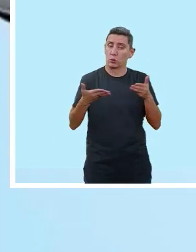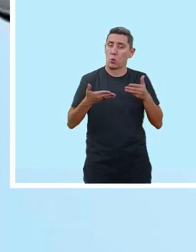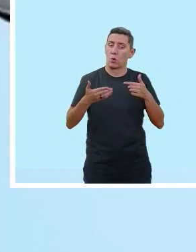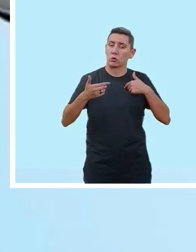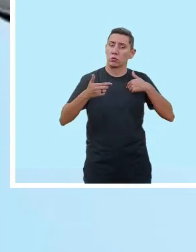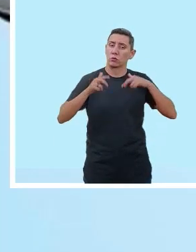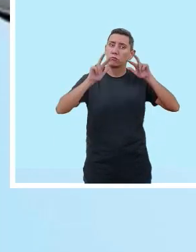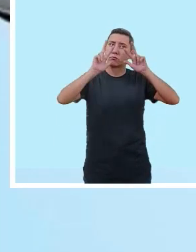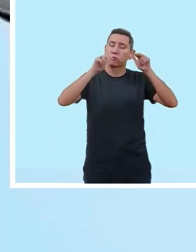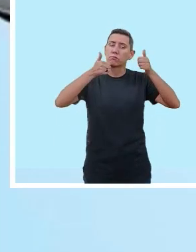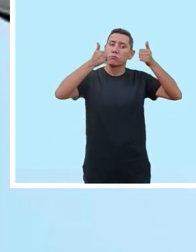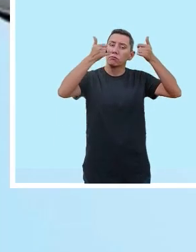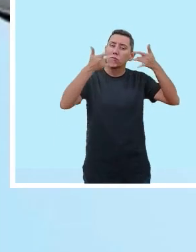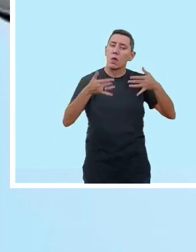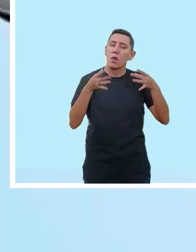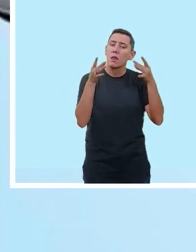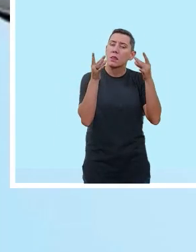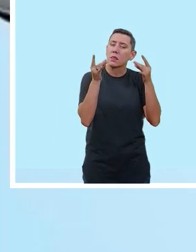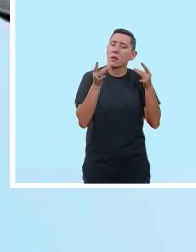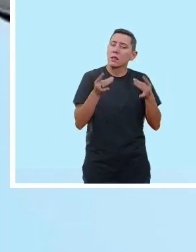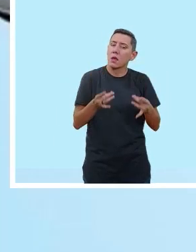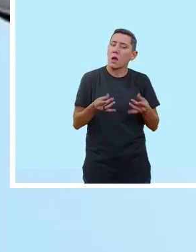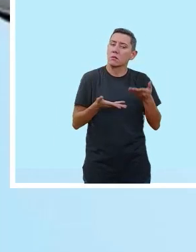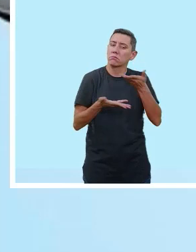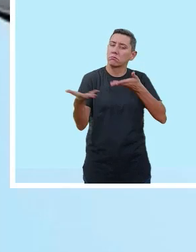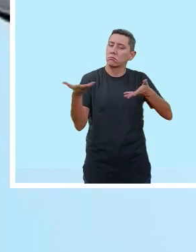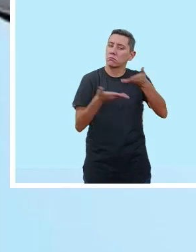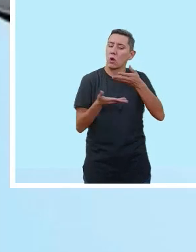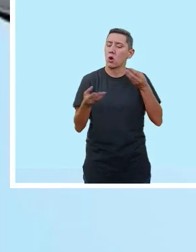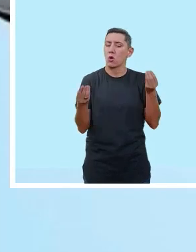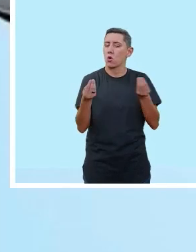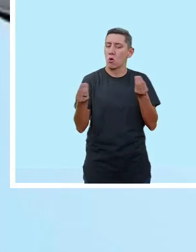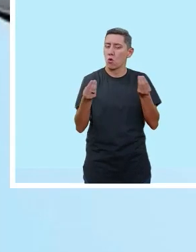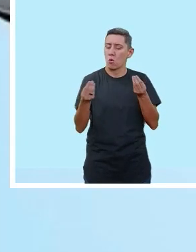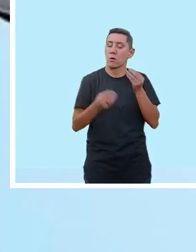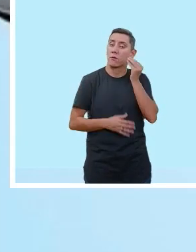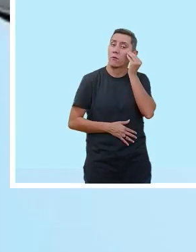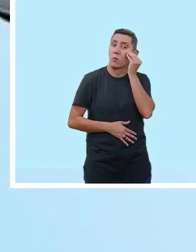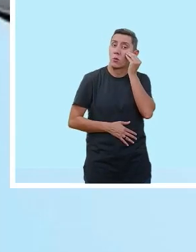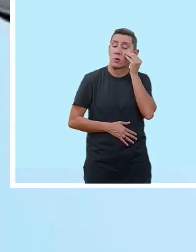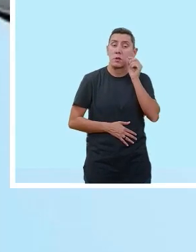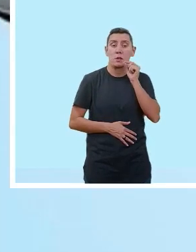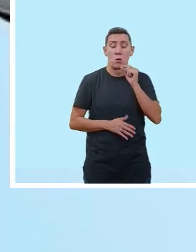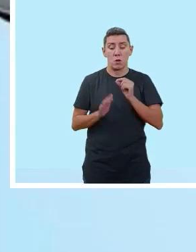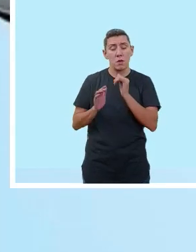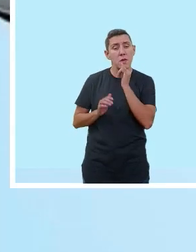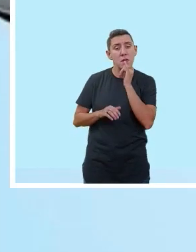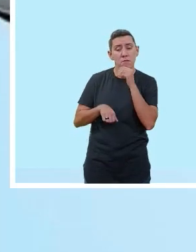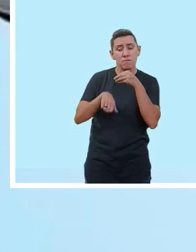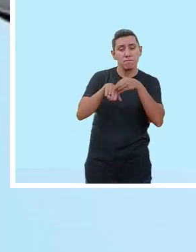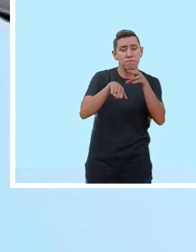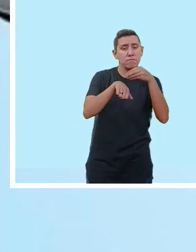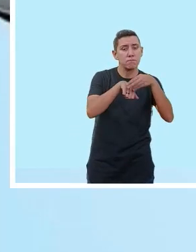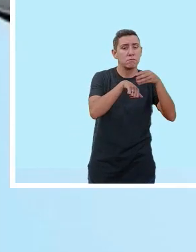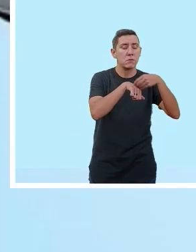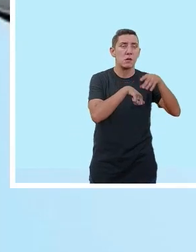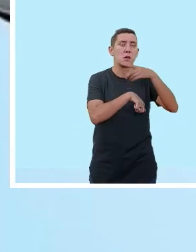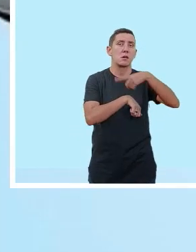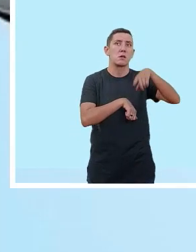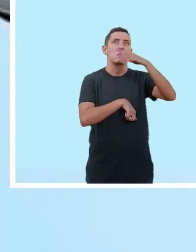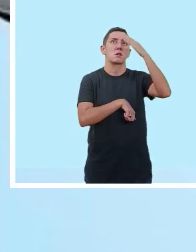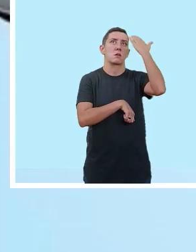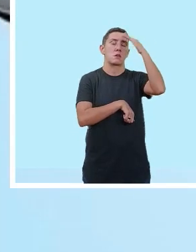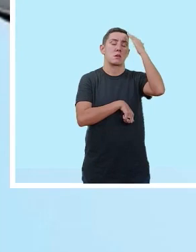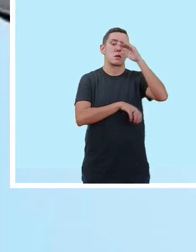pouco mais detalhada e didática. Então vamos tentar trabalhar com alguns exemplos práticos, porque assim fica mais fácil a gente